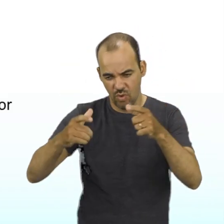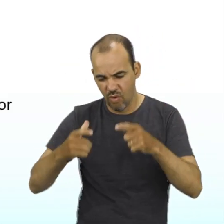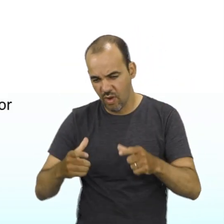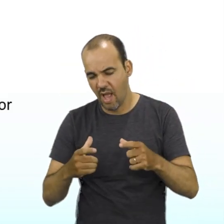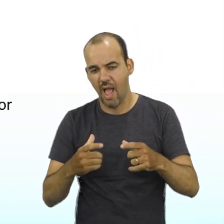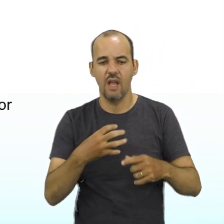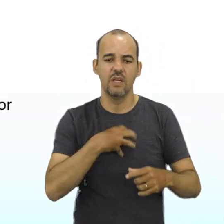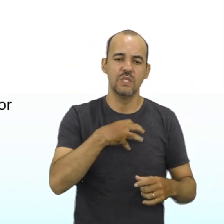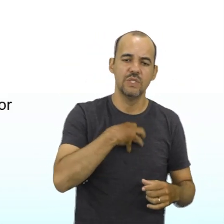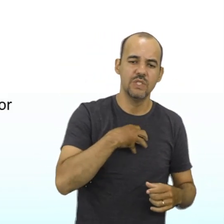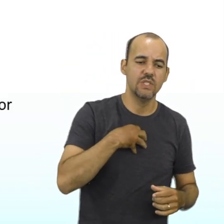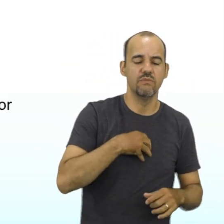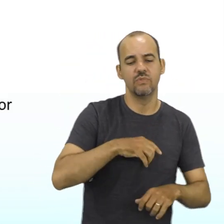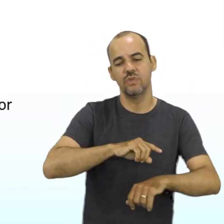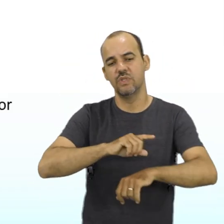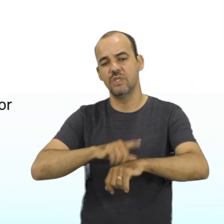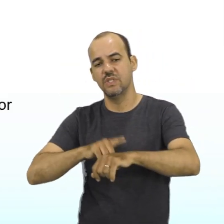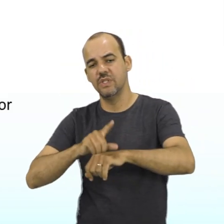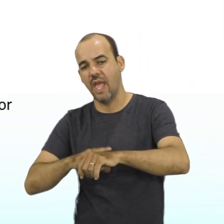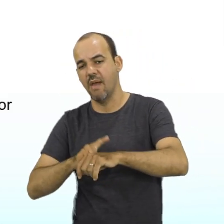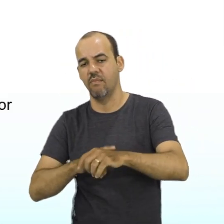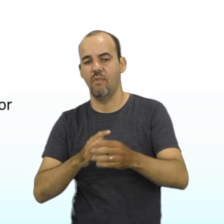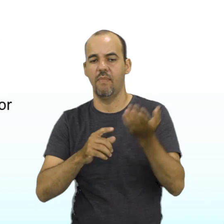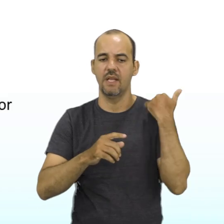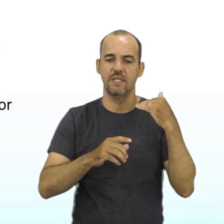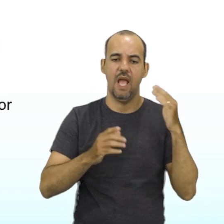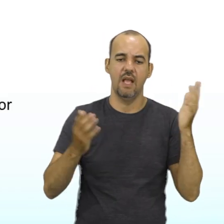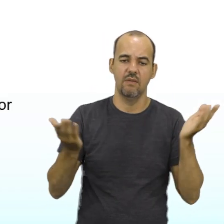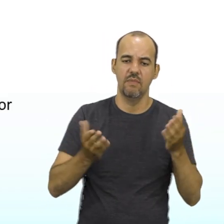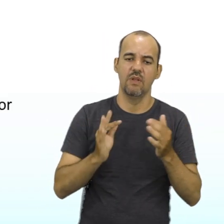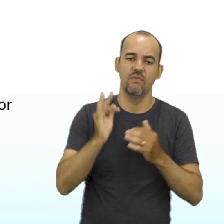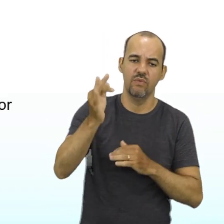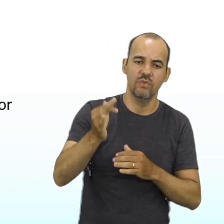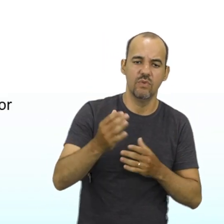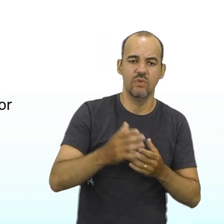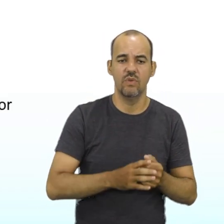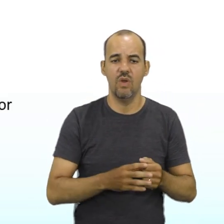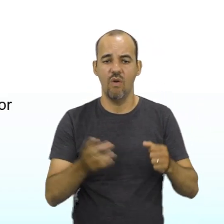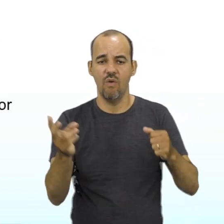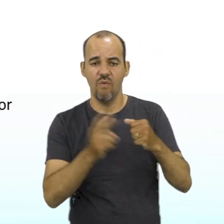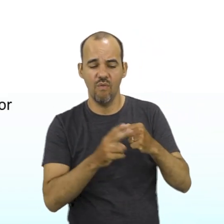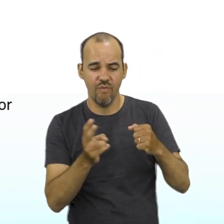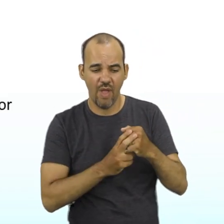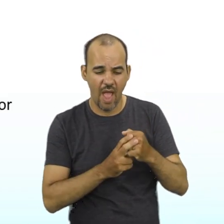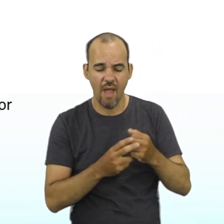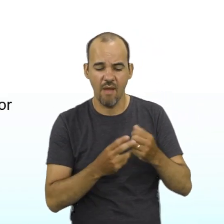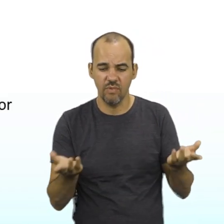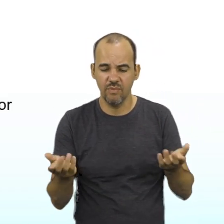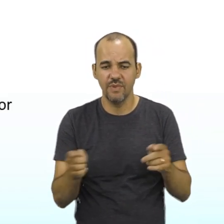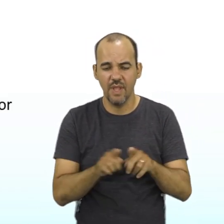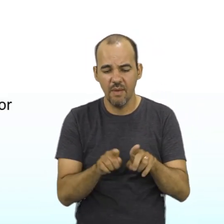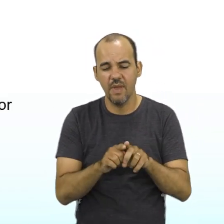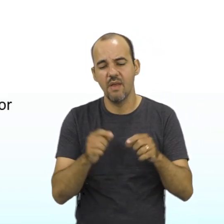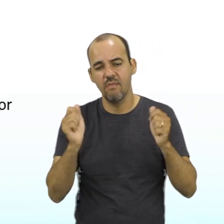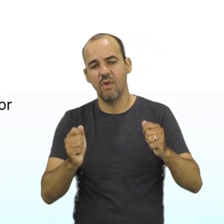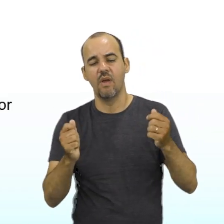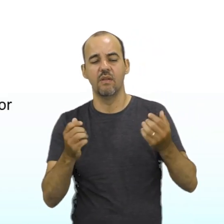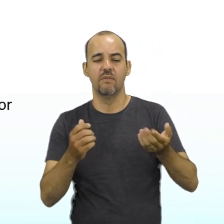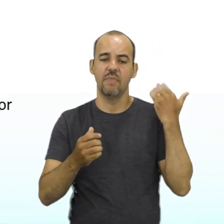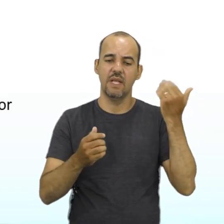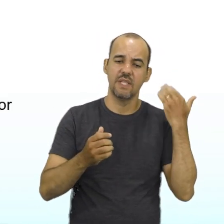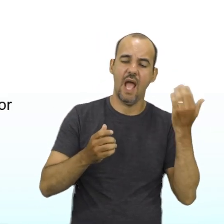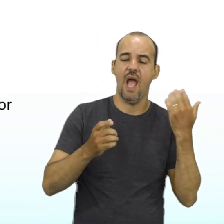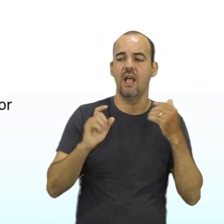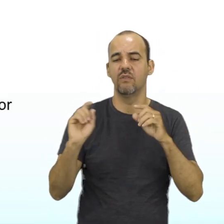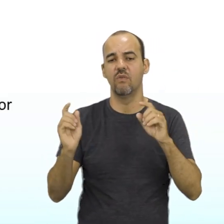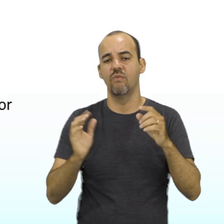negação, ordem e tempo. Já os verbos são utilizados, né, para situar um discurso no tempo, presente, passado, futuro.